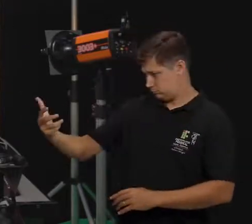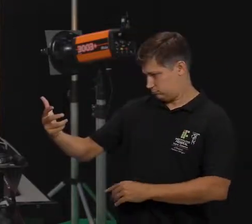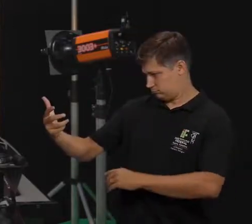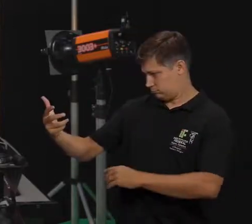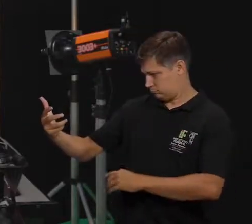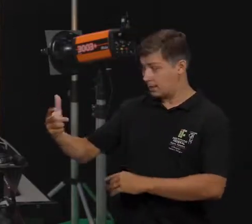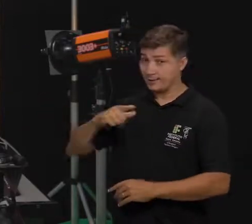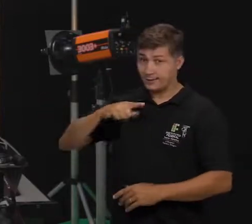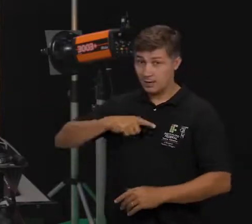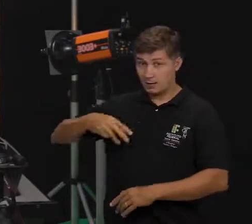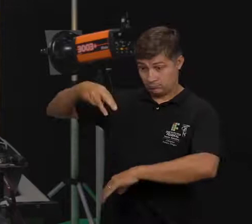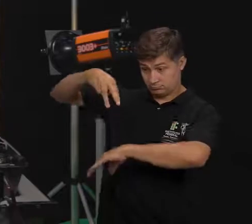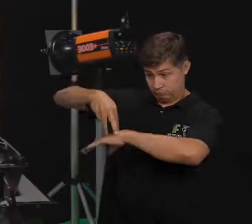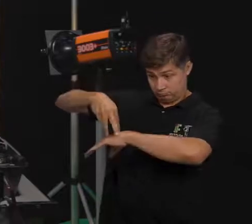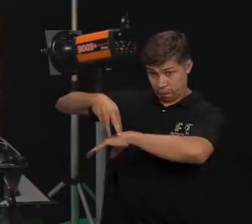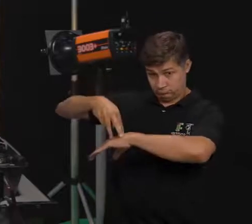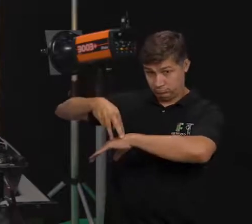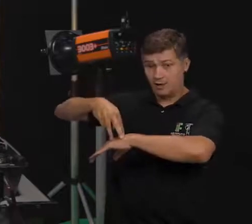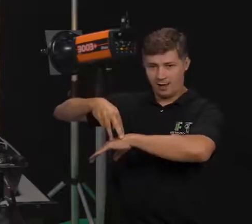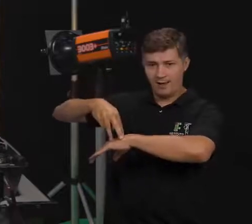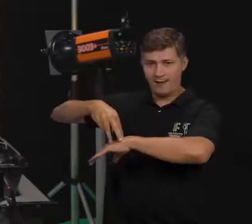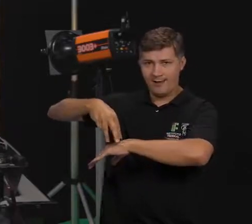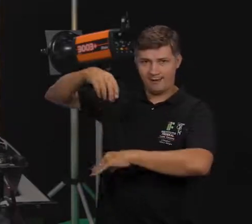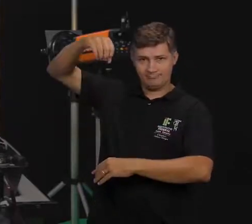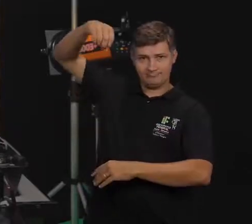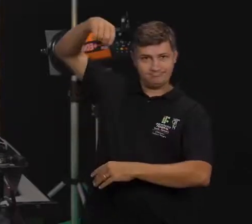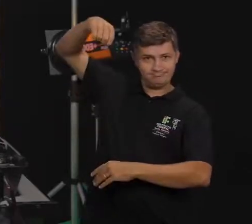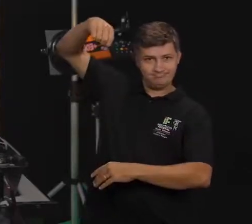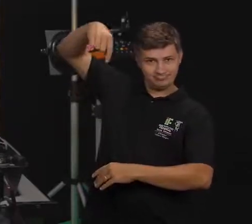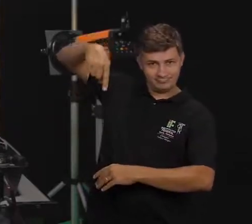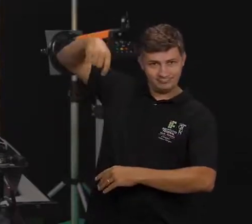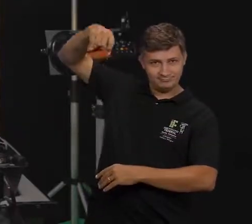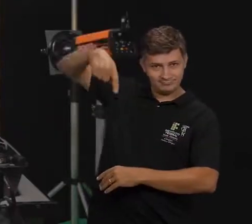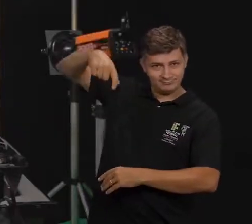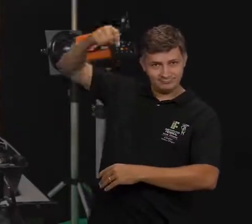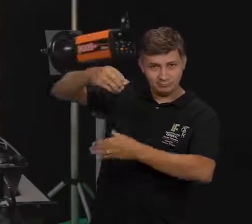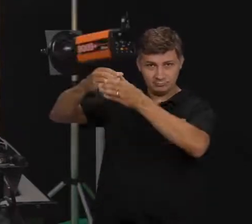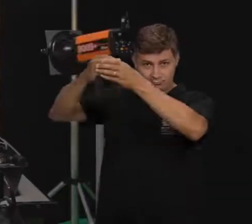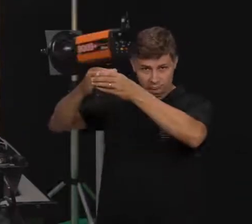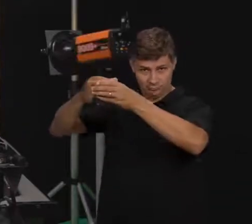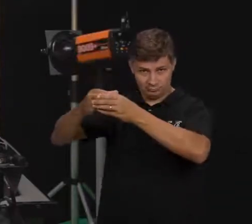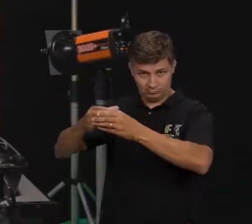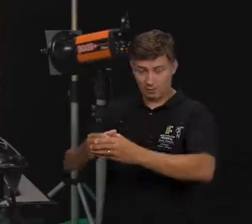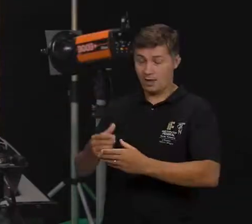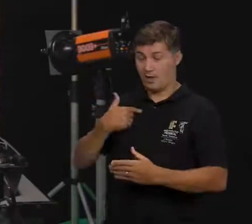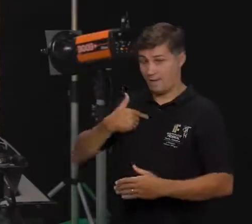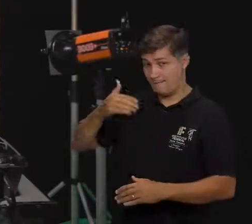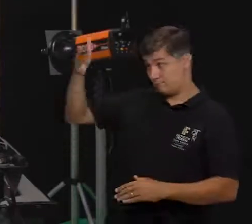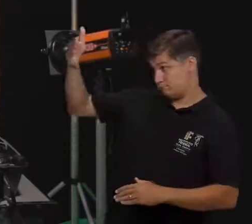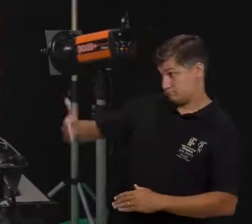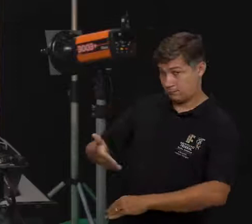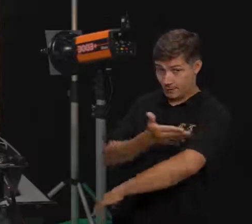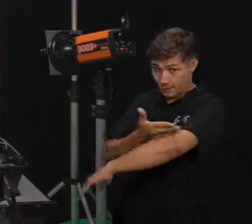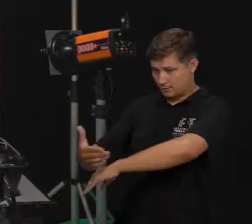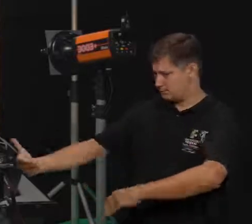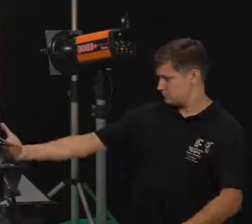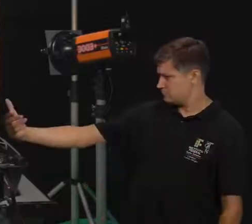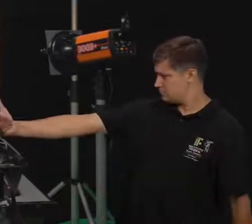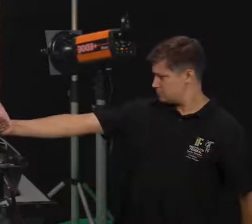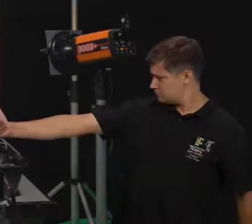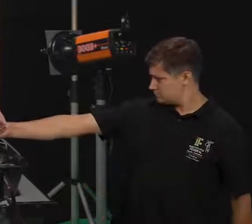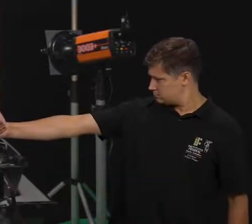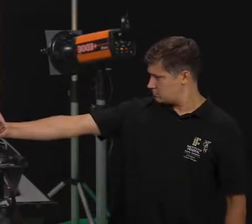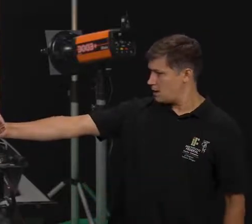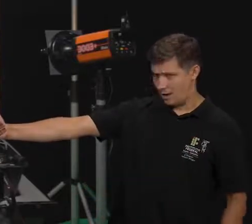ali. Então aqui tem um tripé que está segurando, né, a garrafa, eu vou ali atrás então e vou medir a luz, ó. Coloco